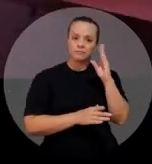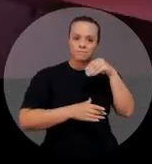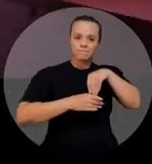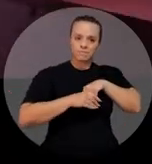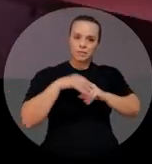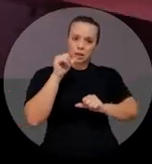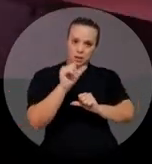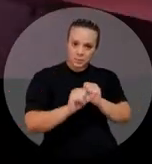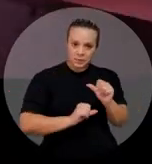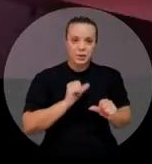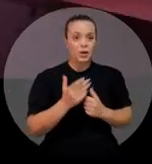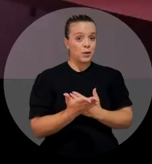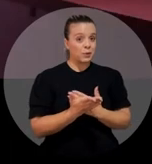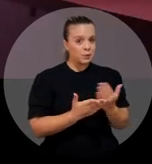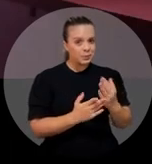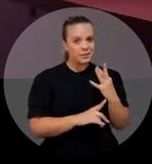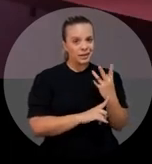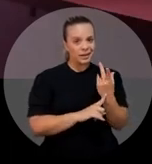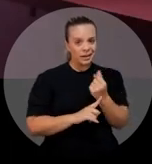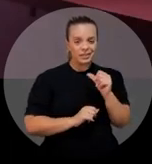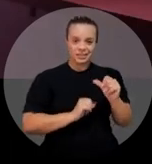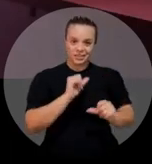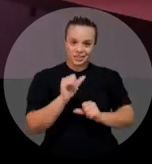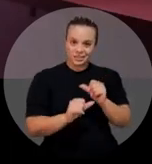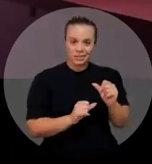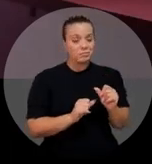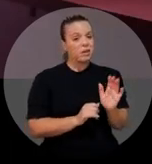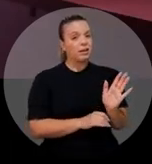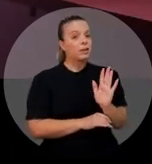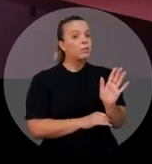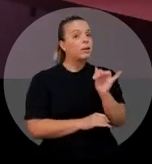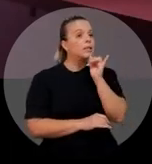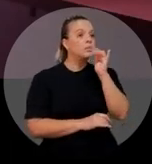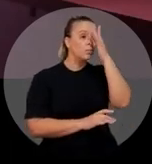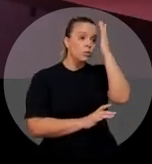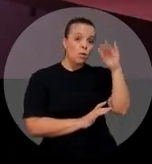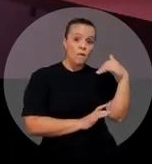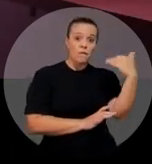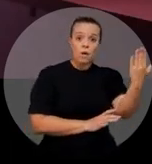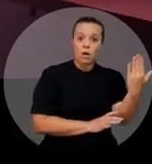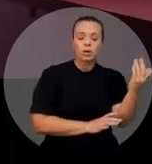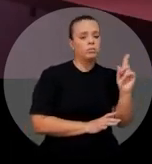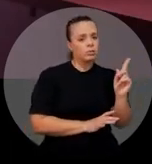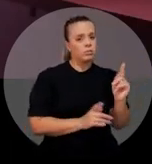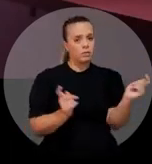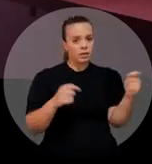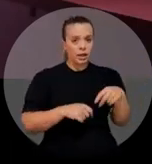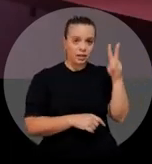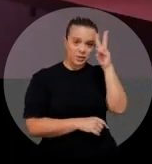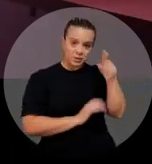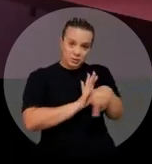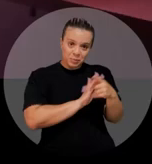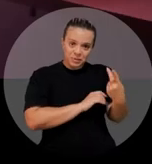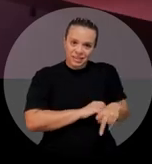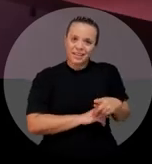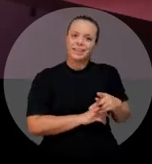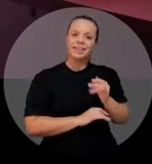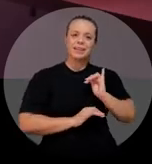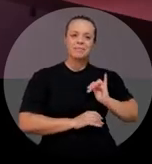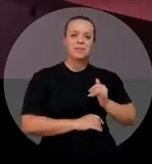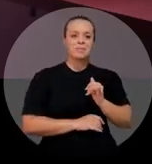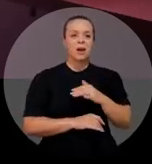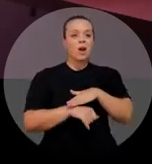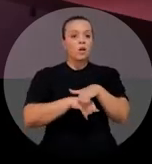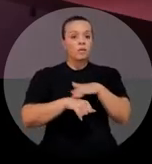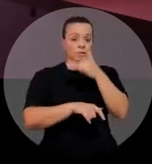mudar por dentro, começar a mudar a arte, não só tendo que vir de fora, mas a gente fazer, contar histórias daqui e falar